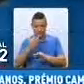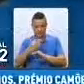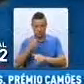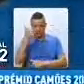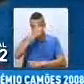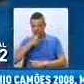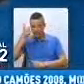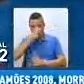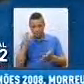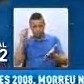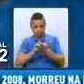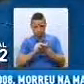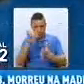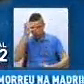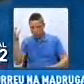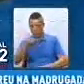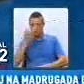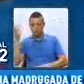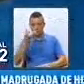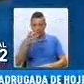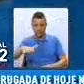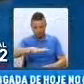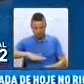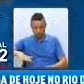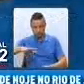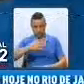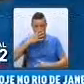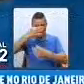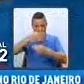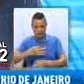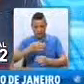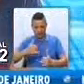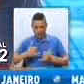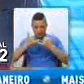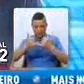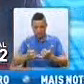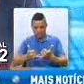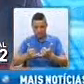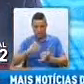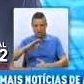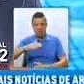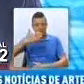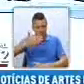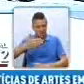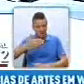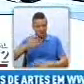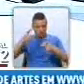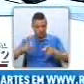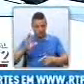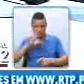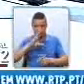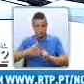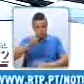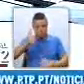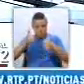calendário cultural da região. Acredita que depois desta primeira edição, e se tiver o sucesso